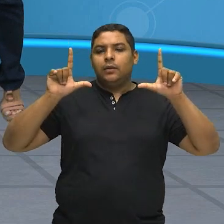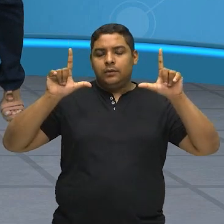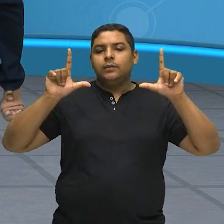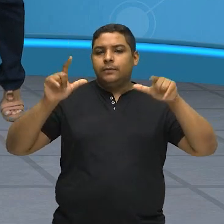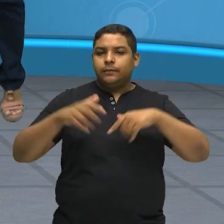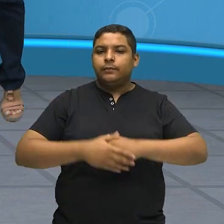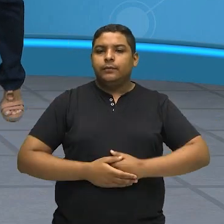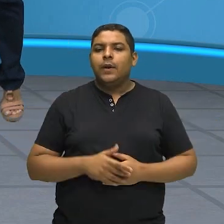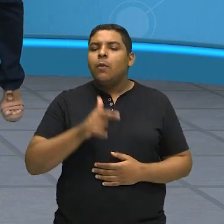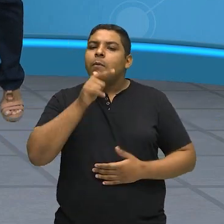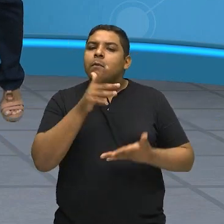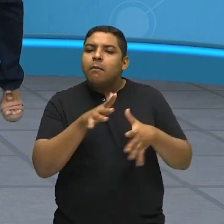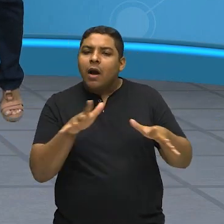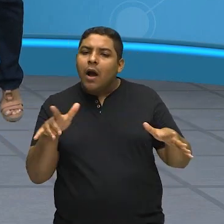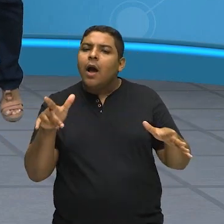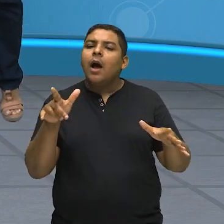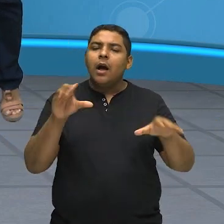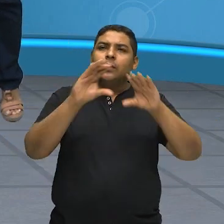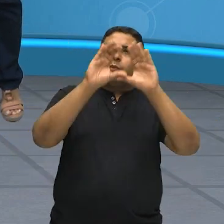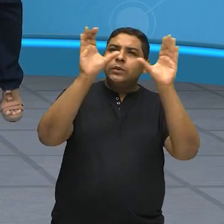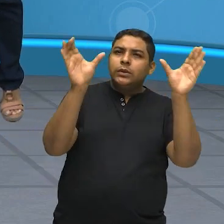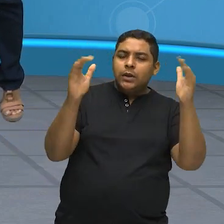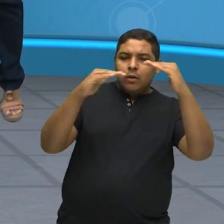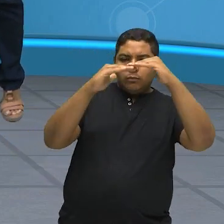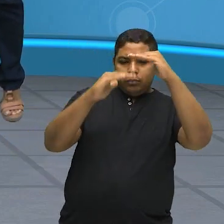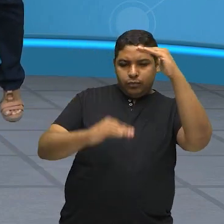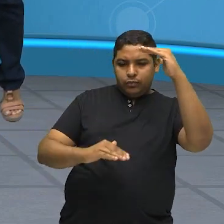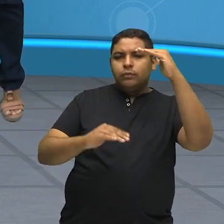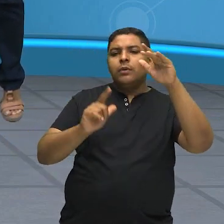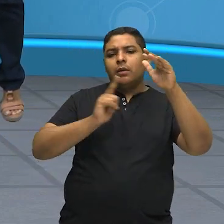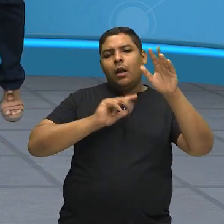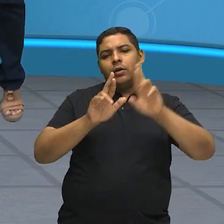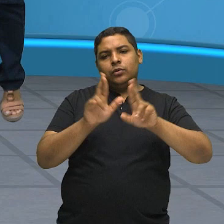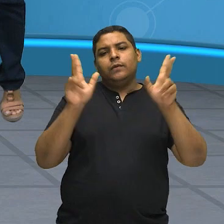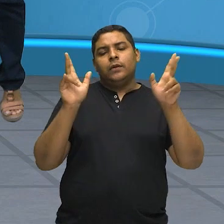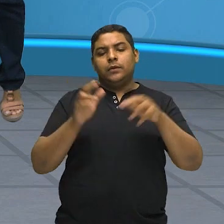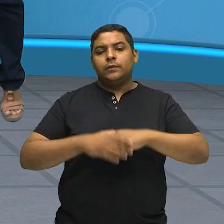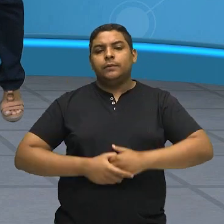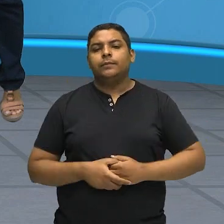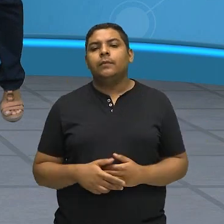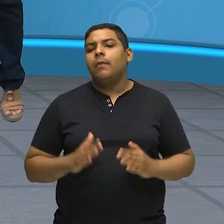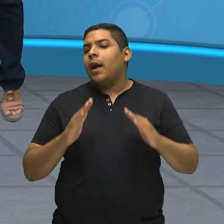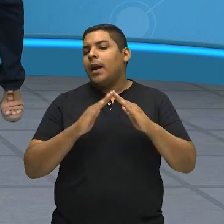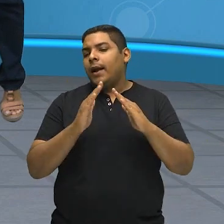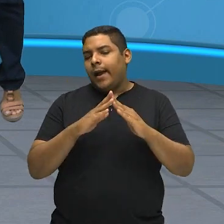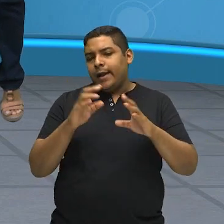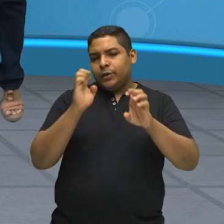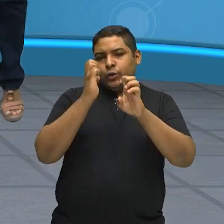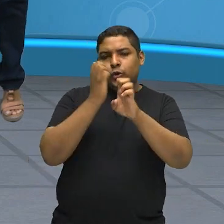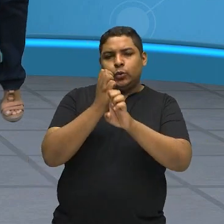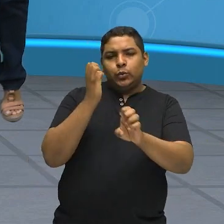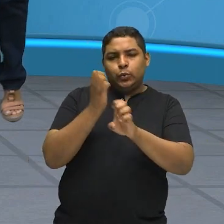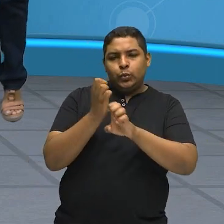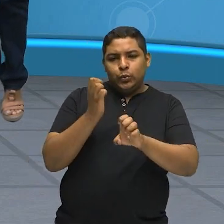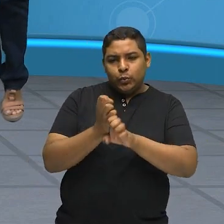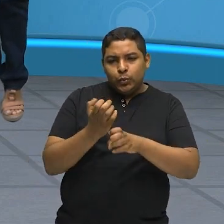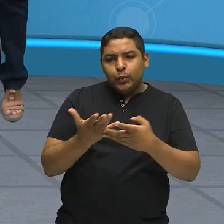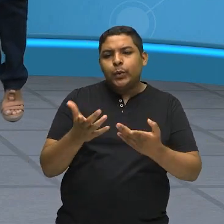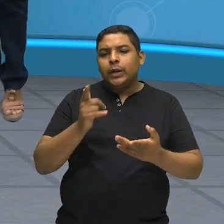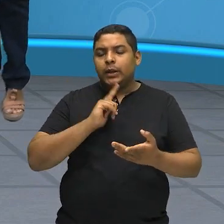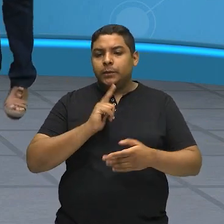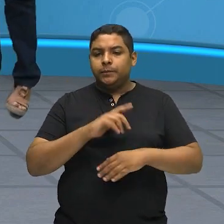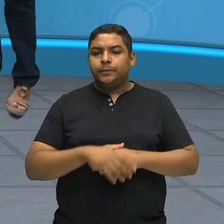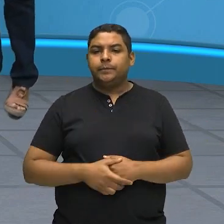ou o rio do céu, ou então uma casa. Aqui a estrutura da casa vai ficar em cima da linha. Então,